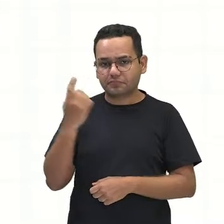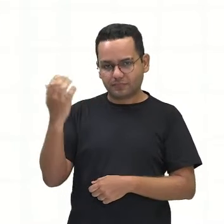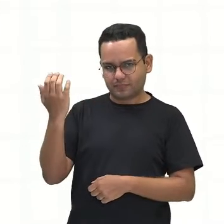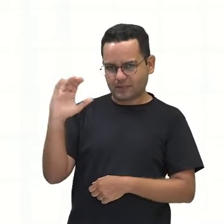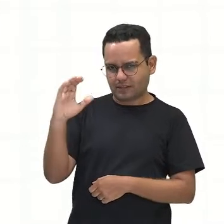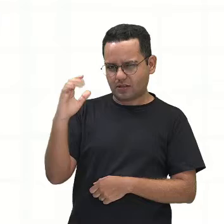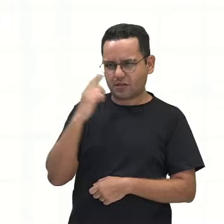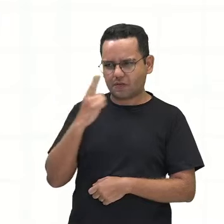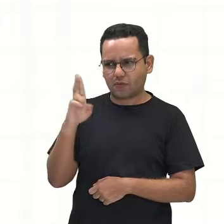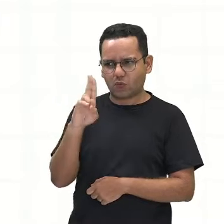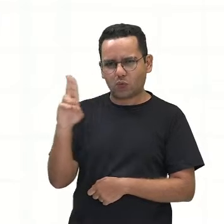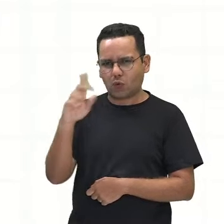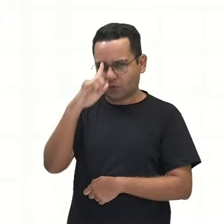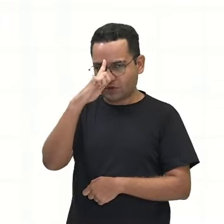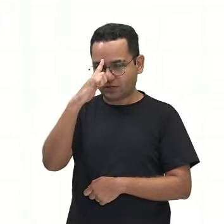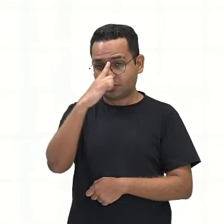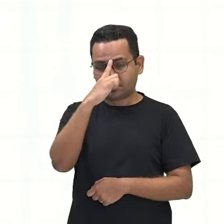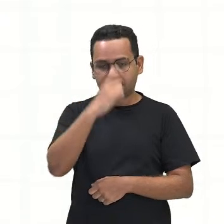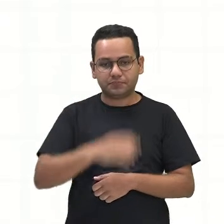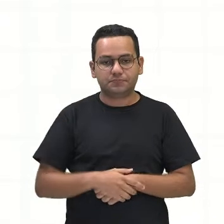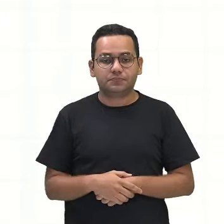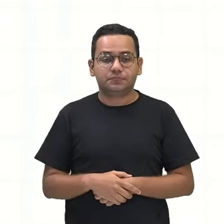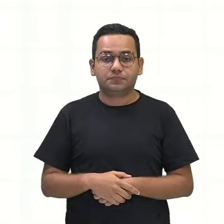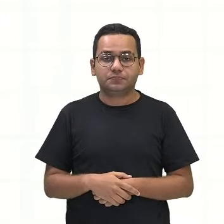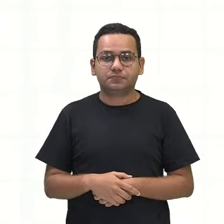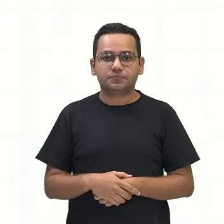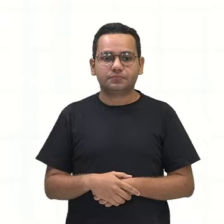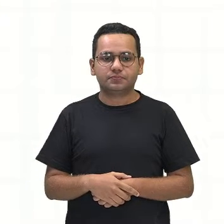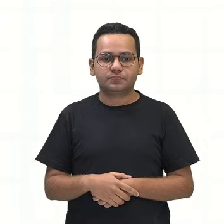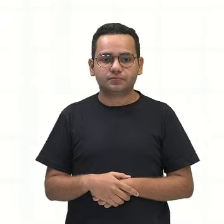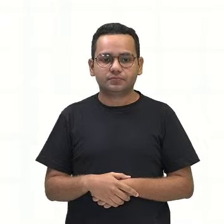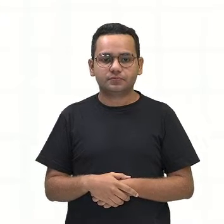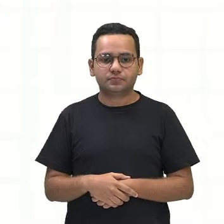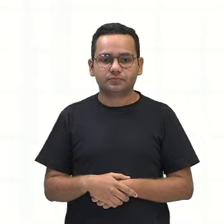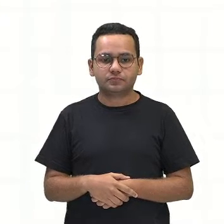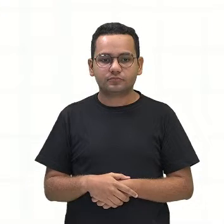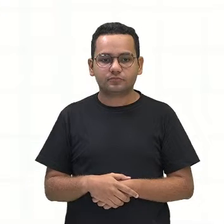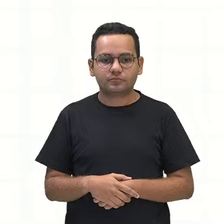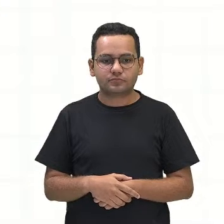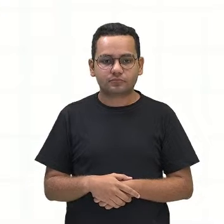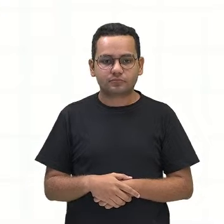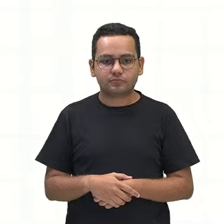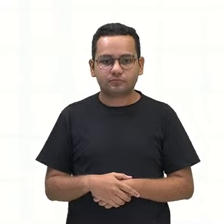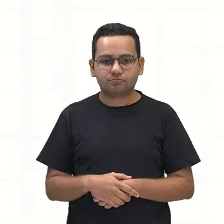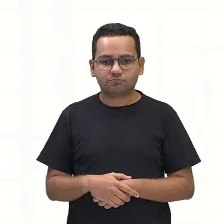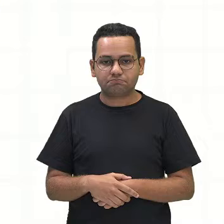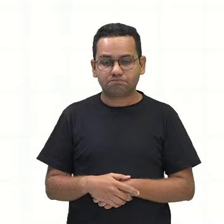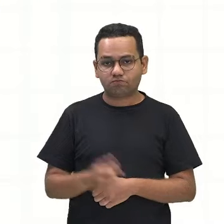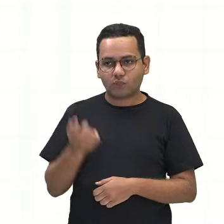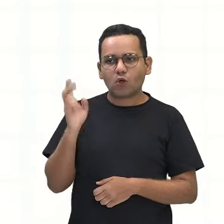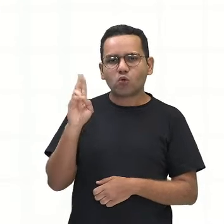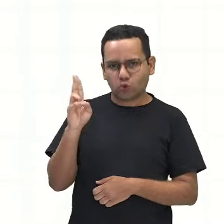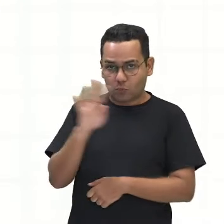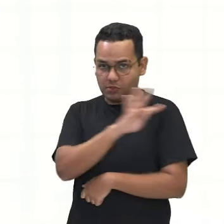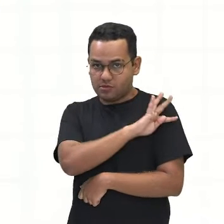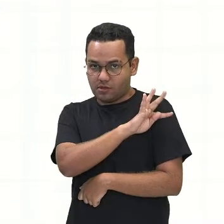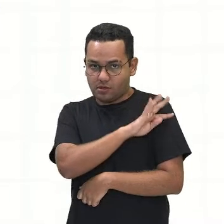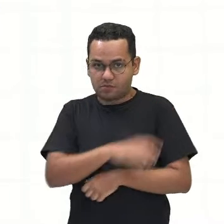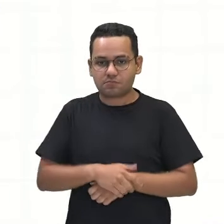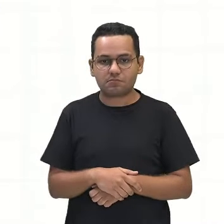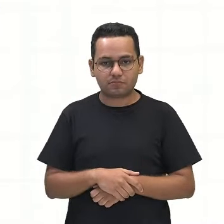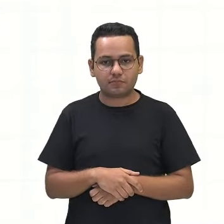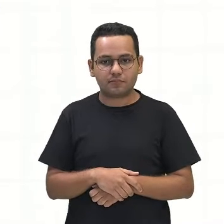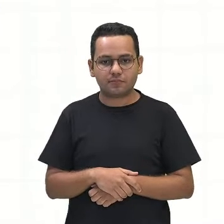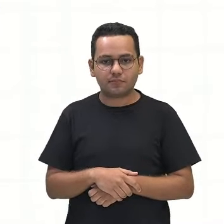científico Araucária angustifolia. Esse é o nome científico, né? Ele é